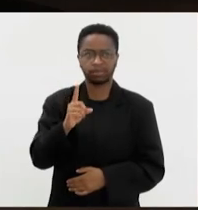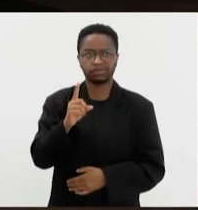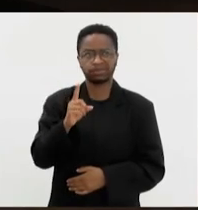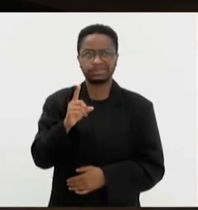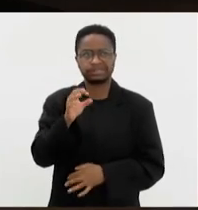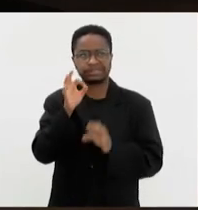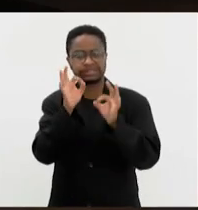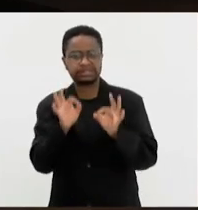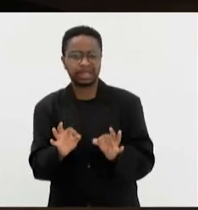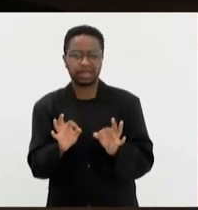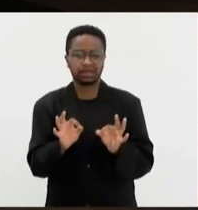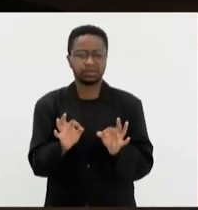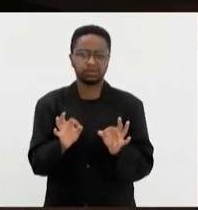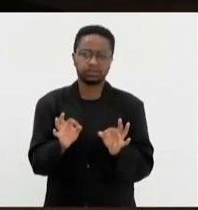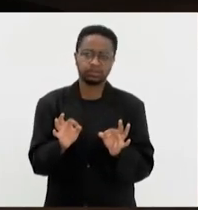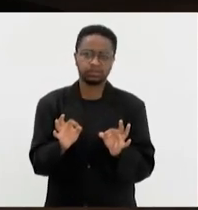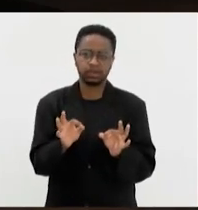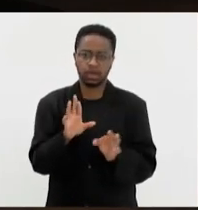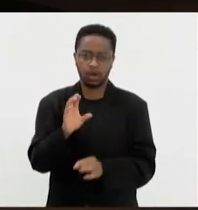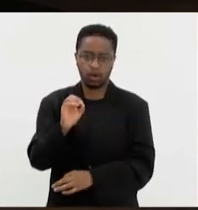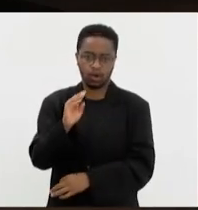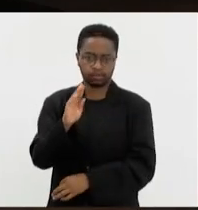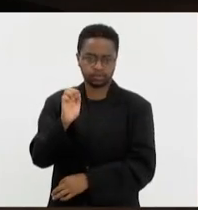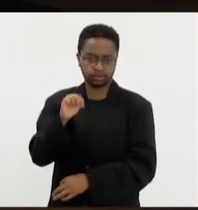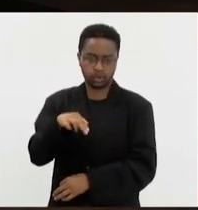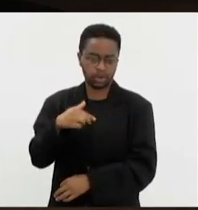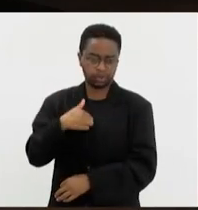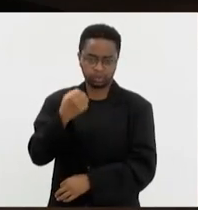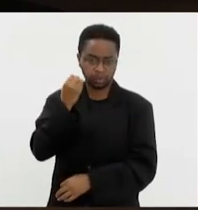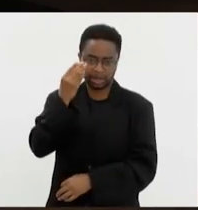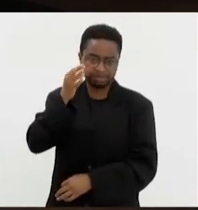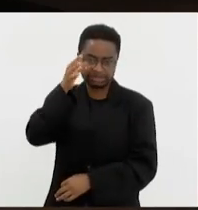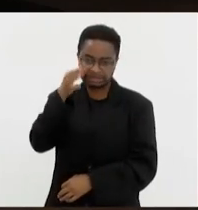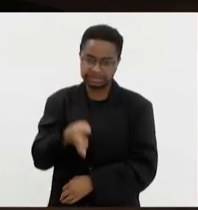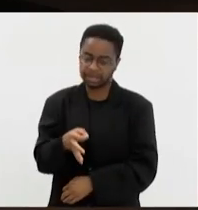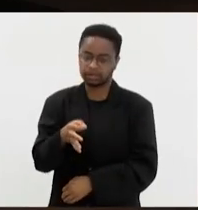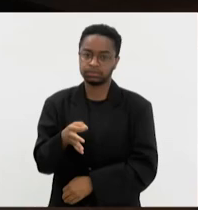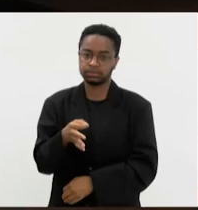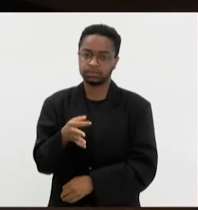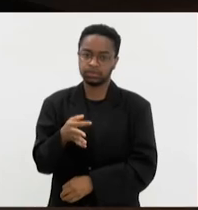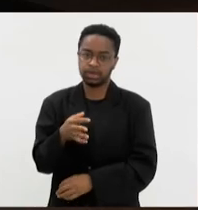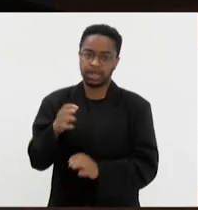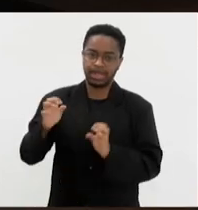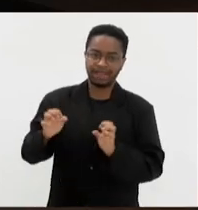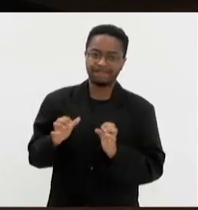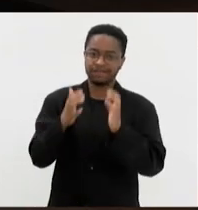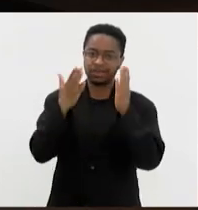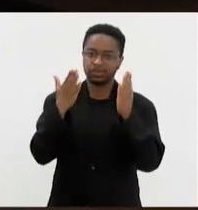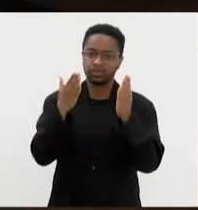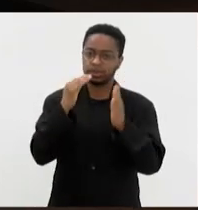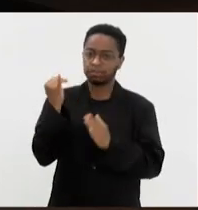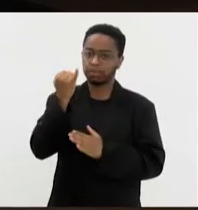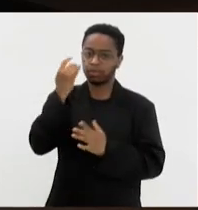certo eh Dr Robson de um evento dessa